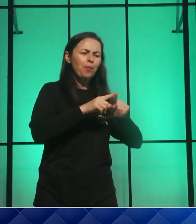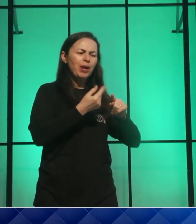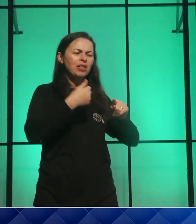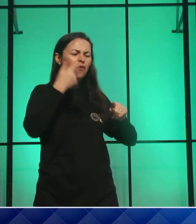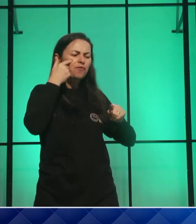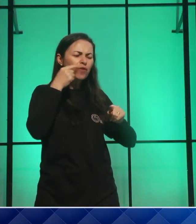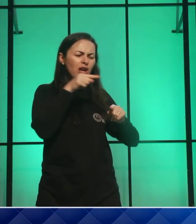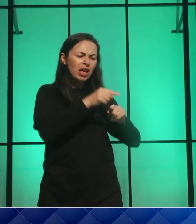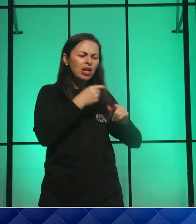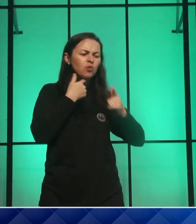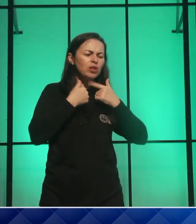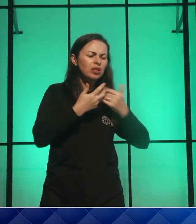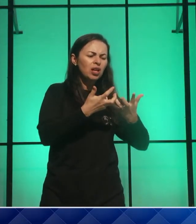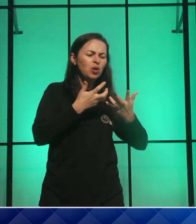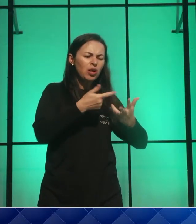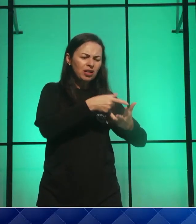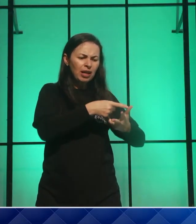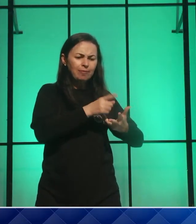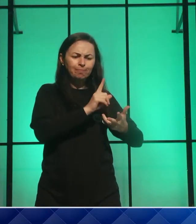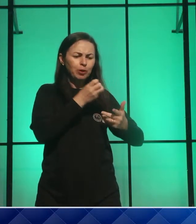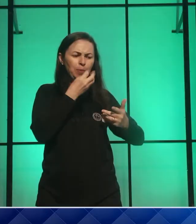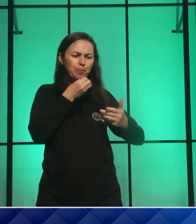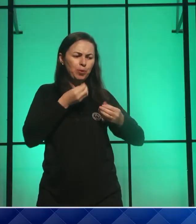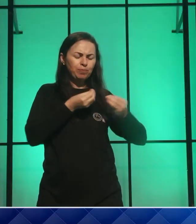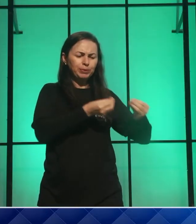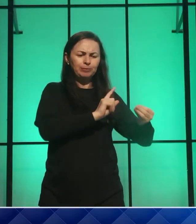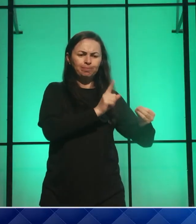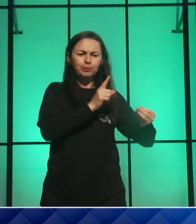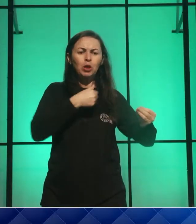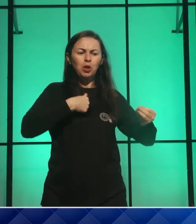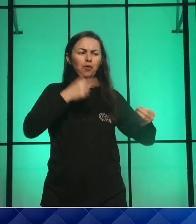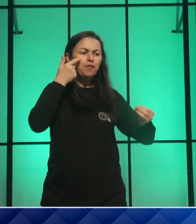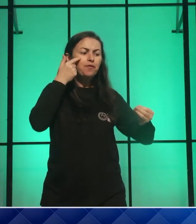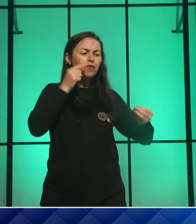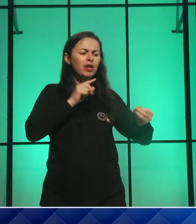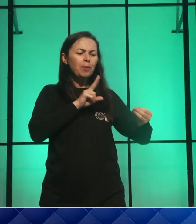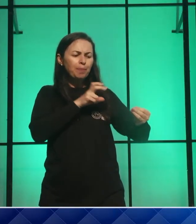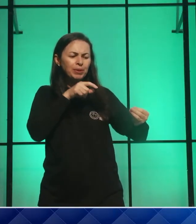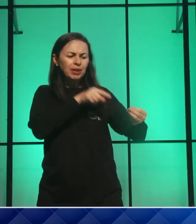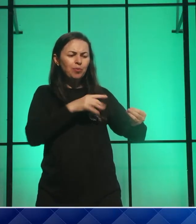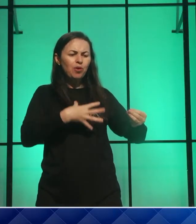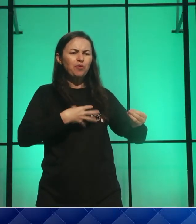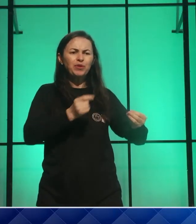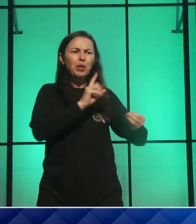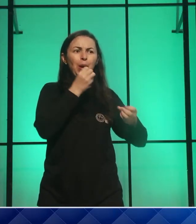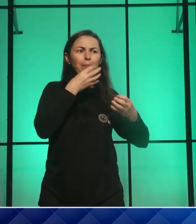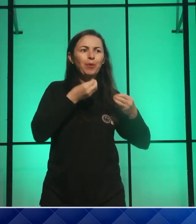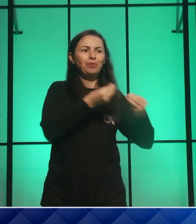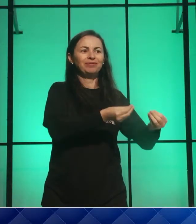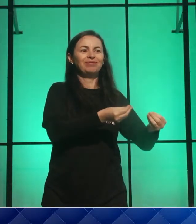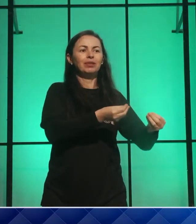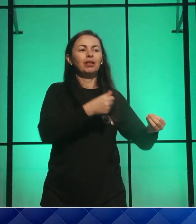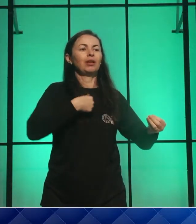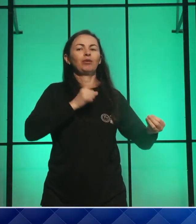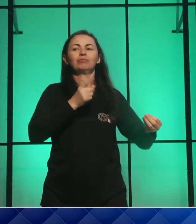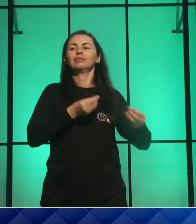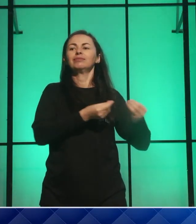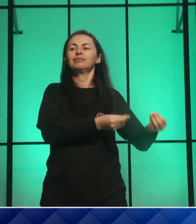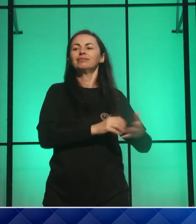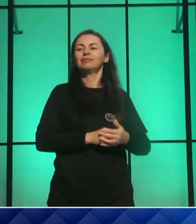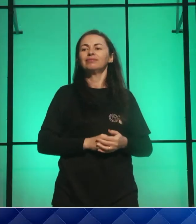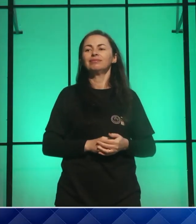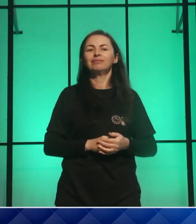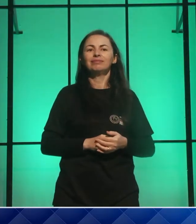esses desejos, essas vontades vão trazer prejuízo aos meus filhos, eu não os